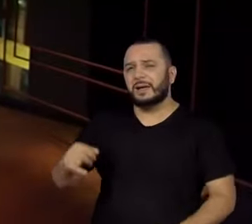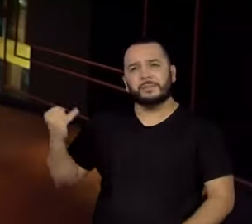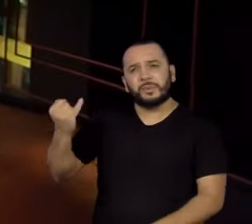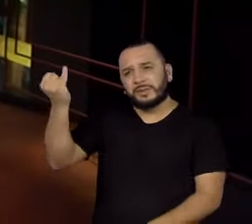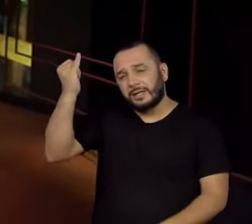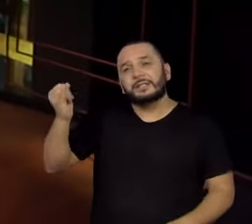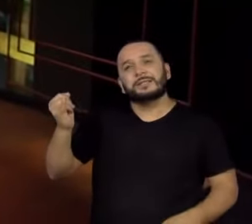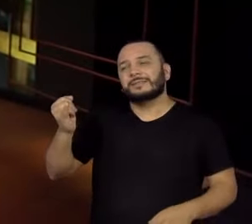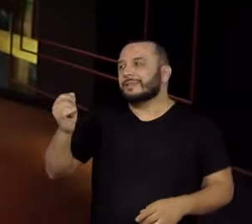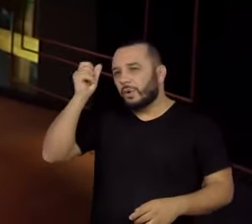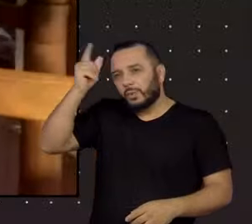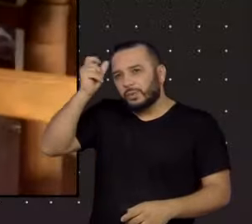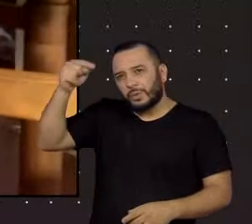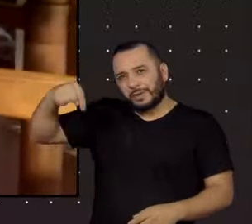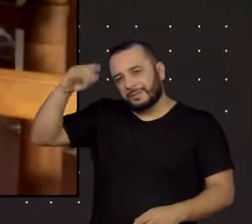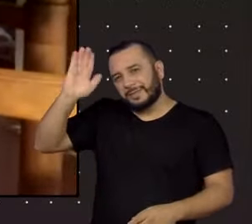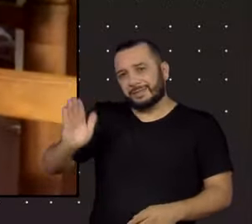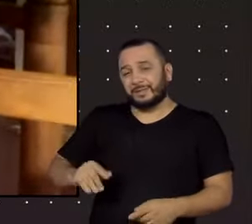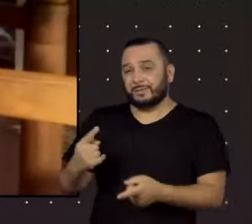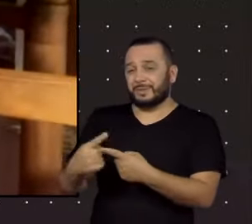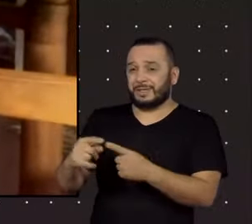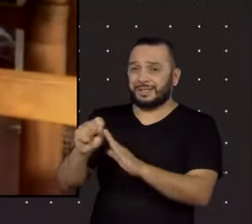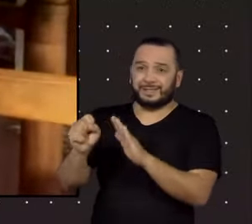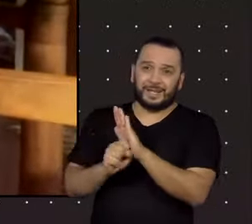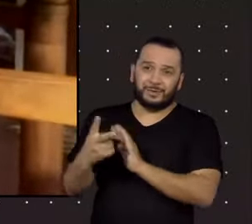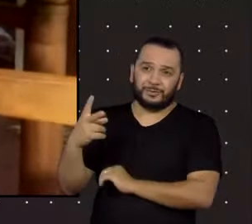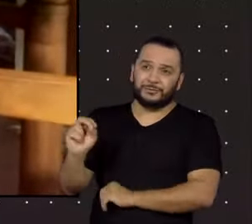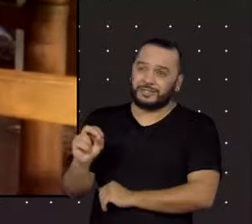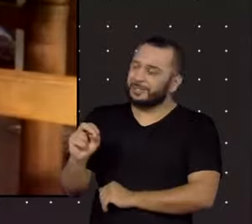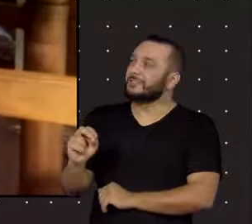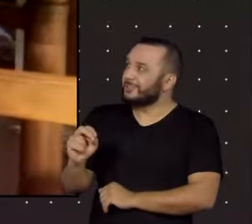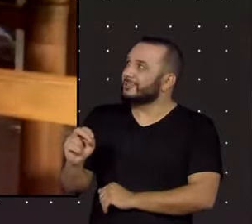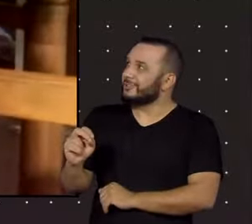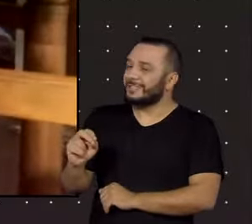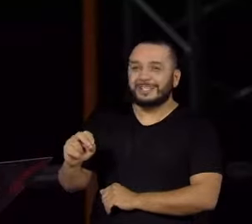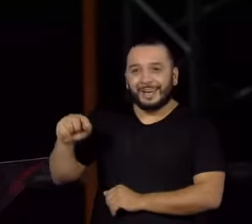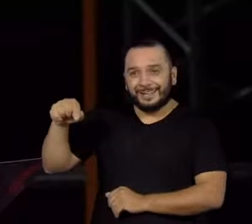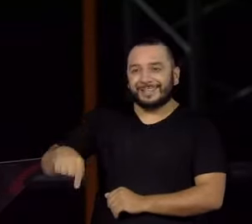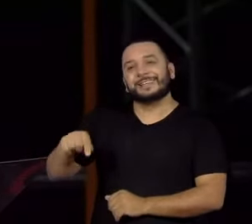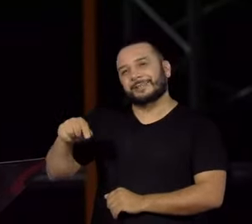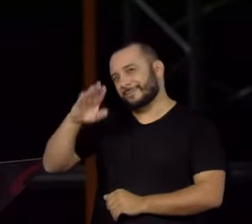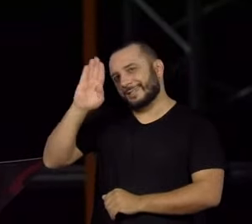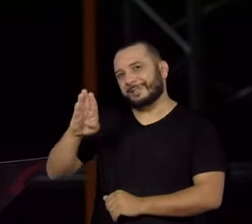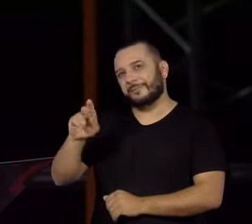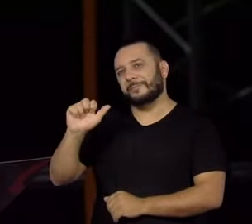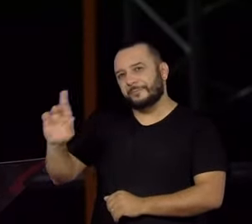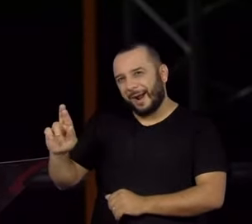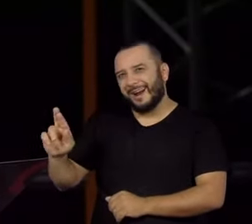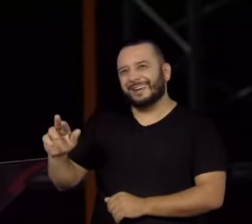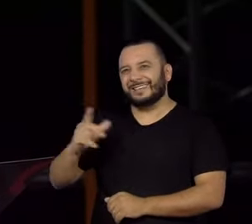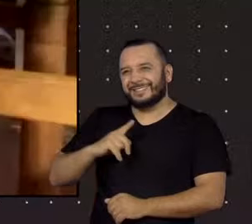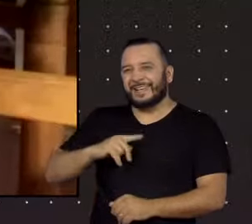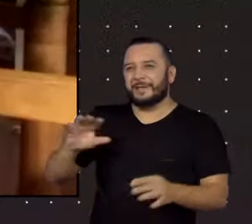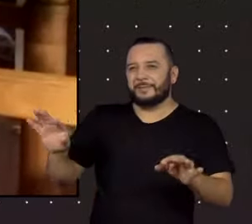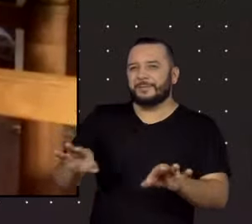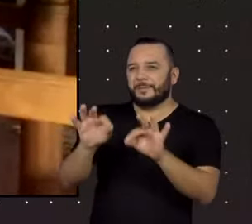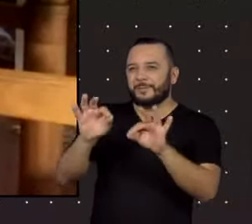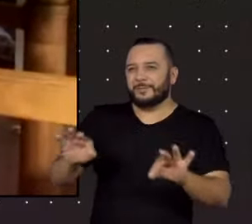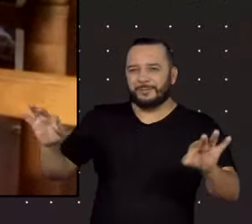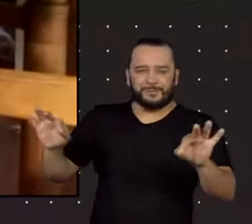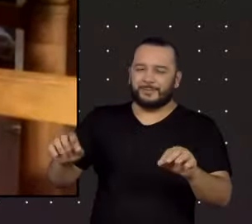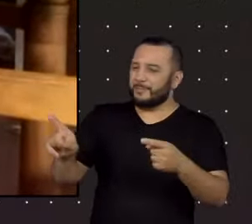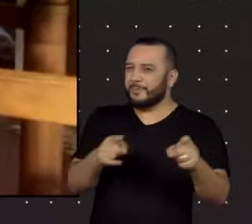brasileira, porque realmente o que se fez no século XX em matéria de música popular, poucos países no mundo, exceto talvez os Estados Unidos, tem uma música que